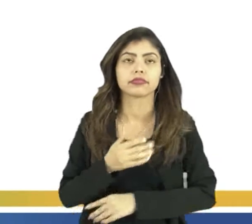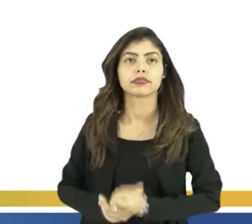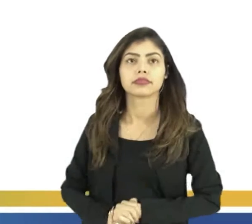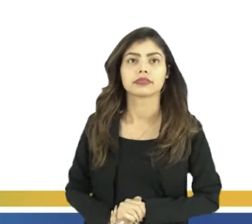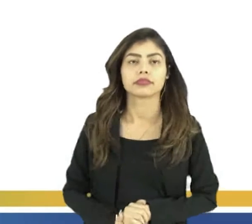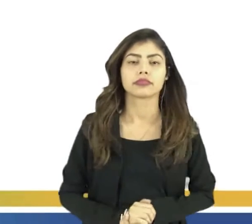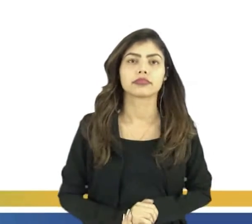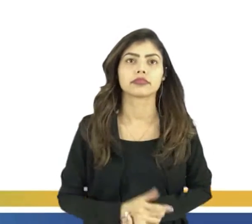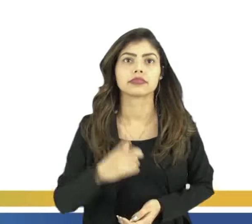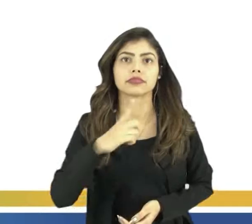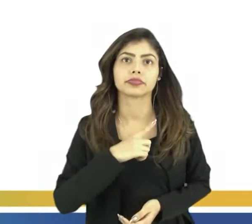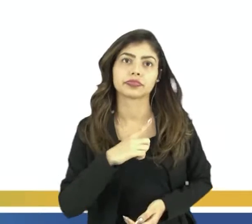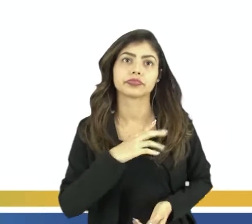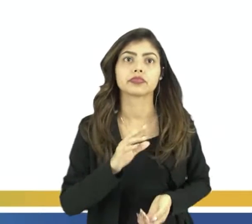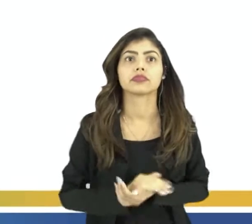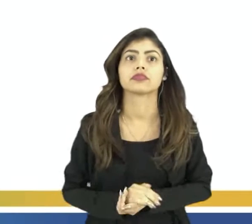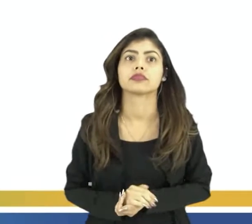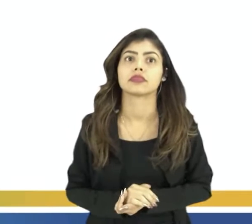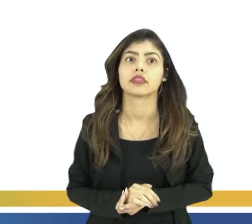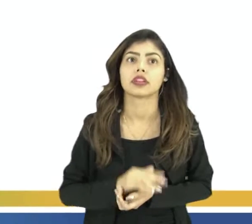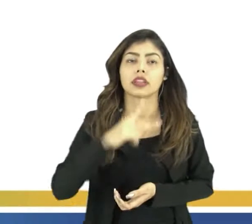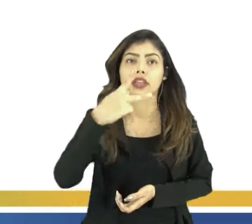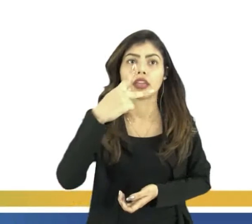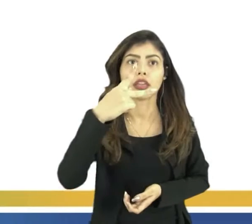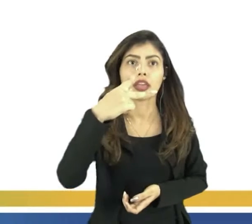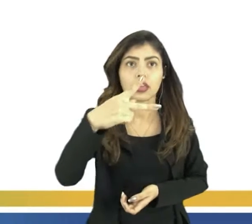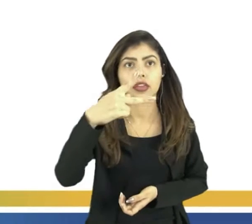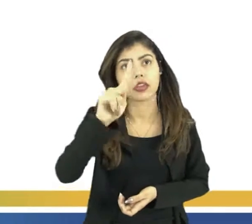6 lados nós vamos ter. E o prisma